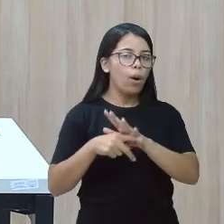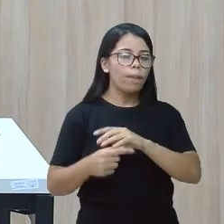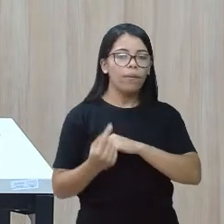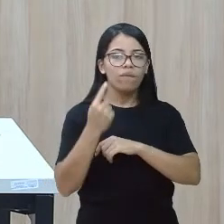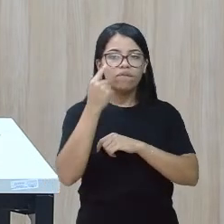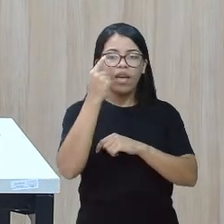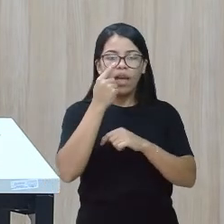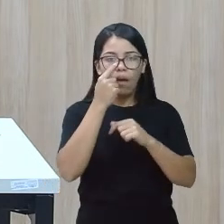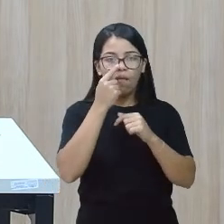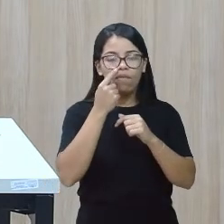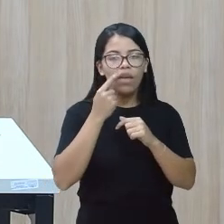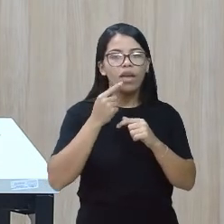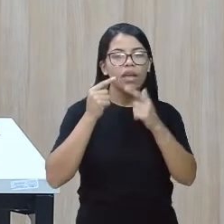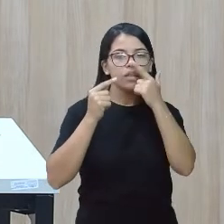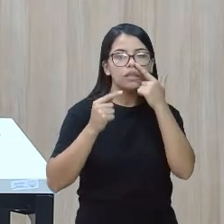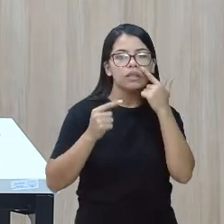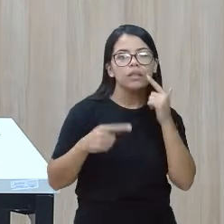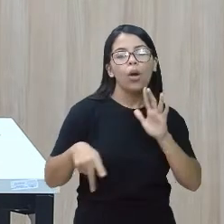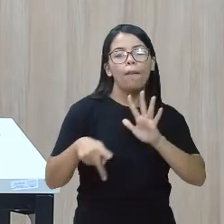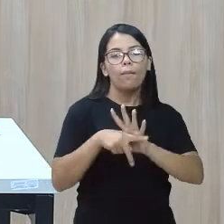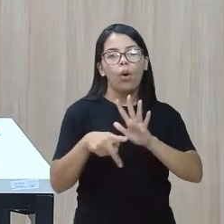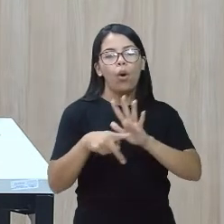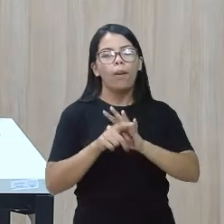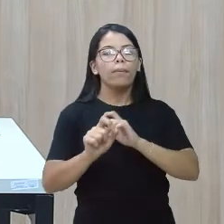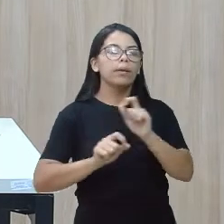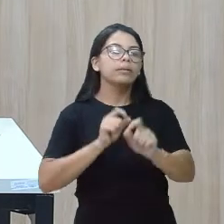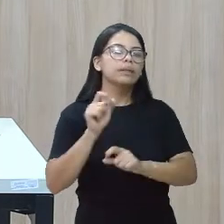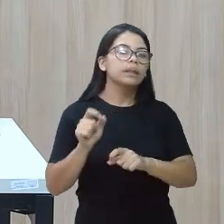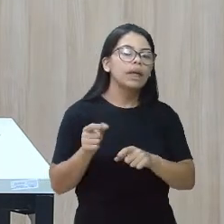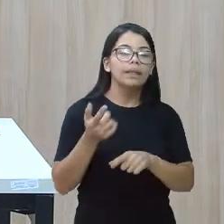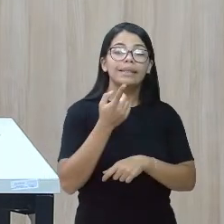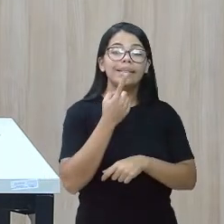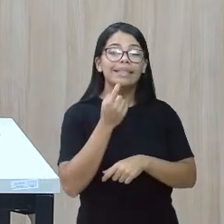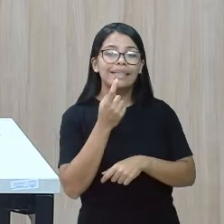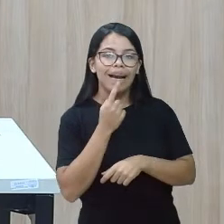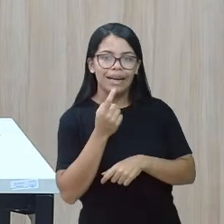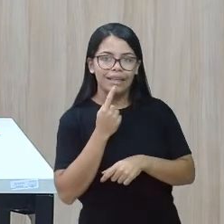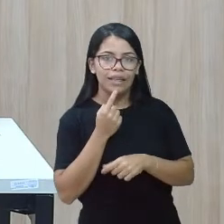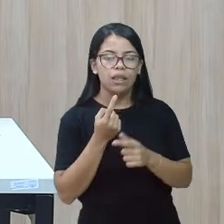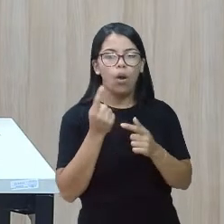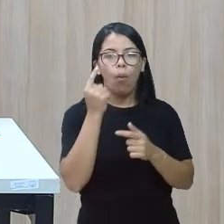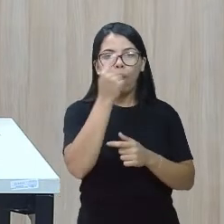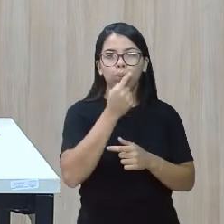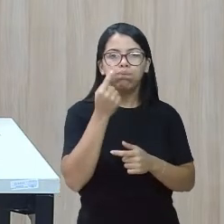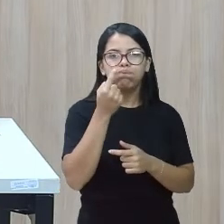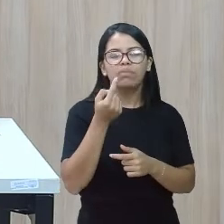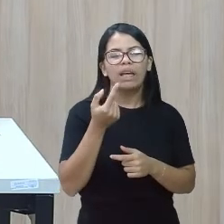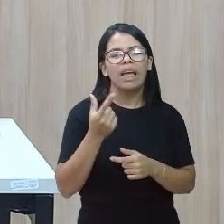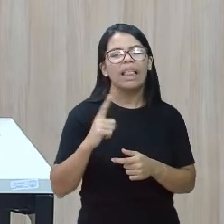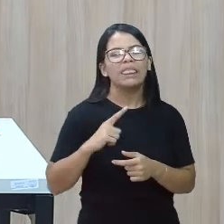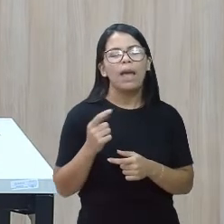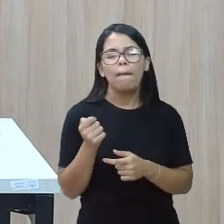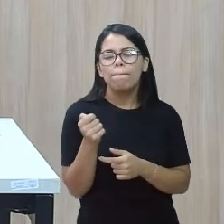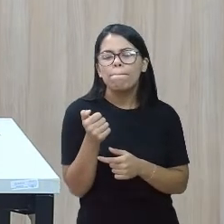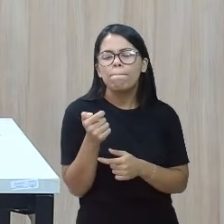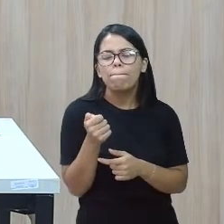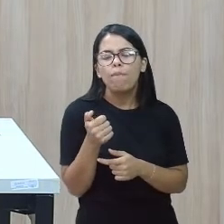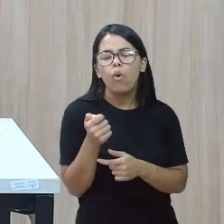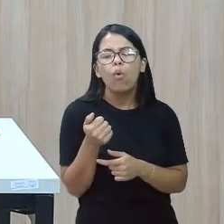tecido cartilaginoso, o tecido ele é pouco vascularizado, ou seja, dentro do tecido